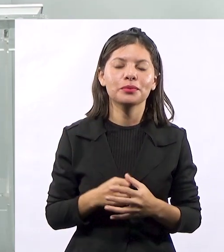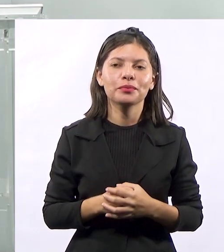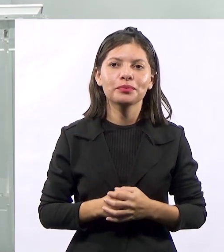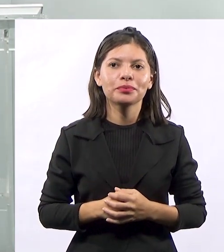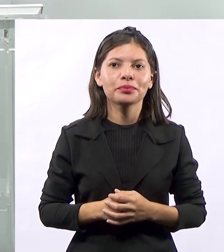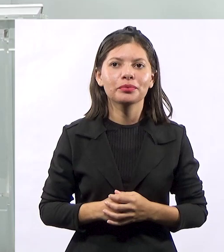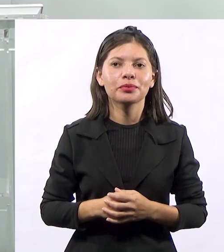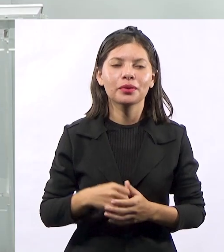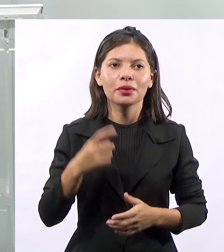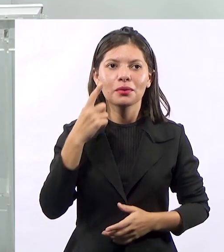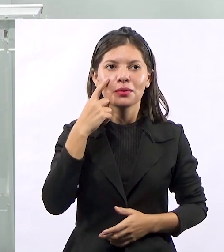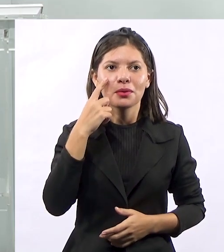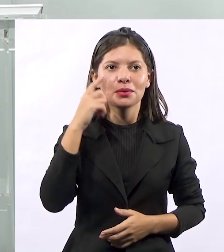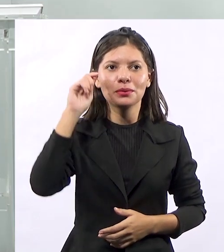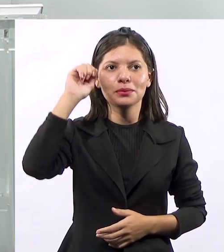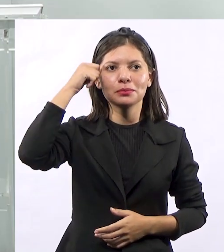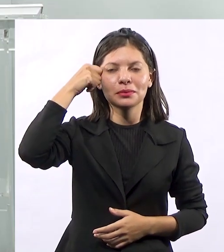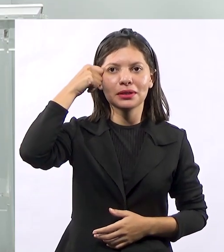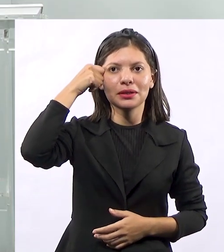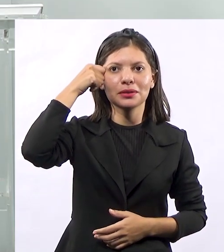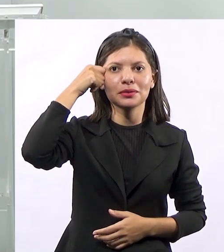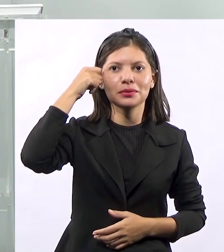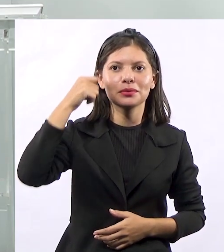lado, olhos pretos,